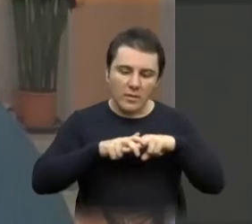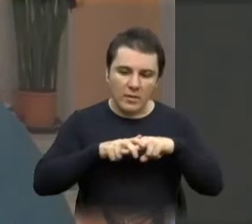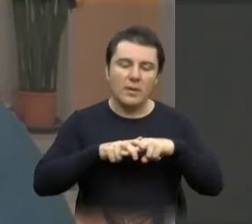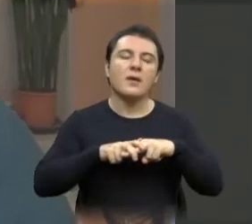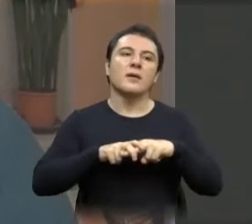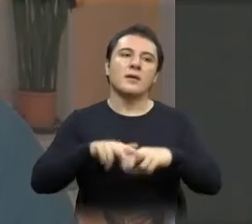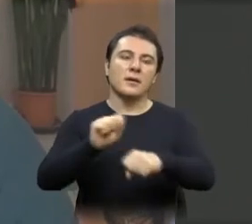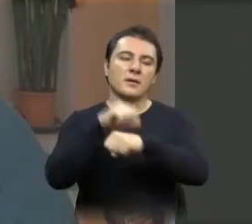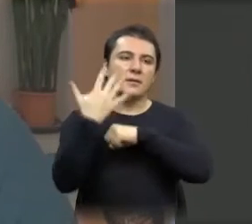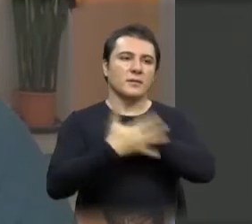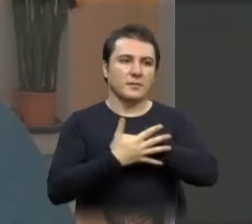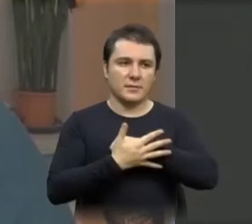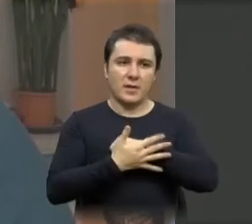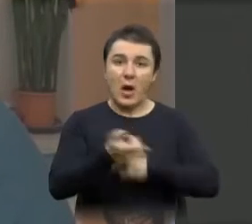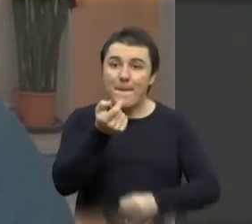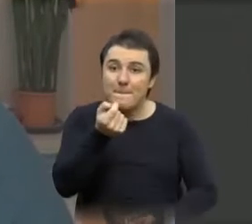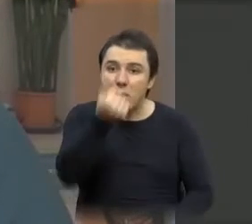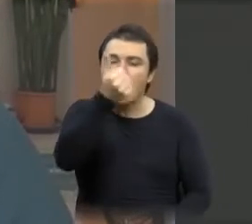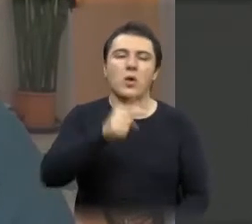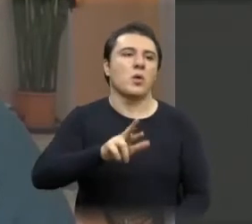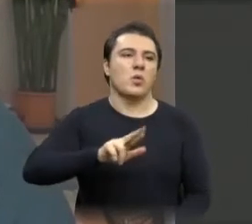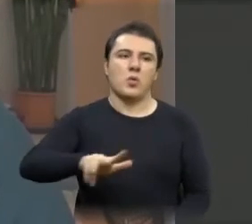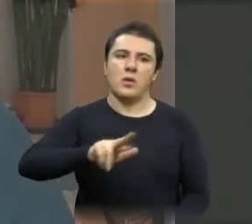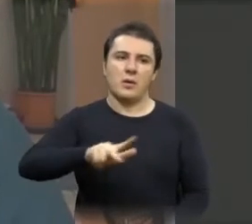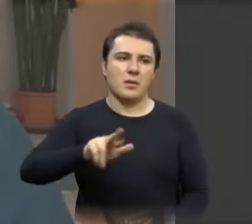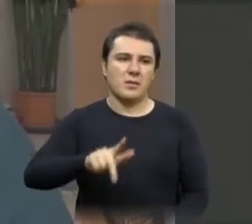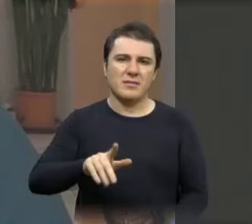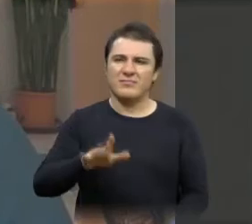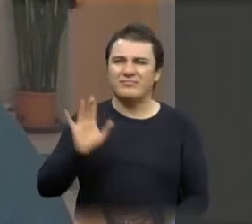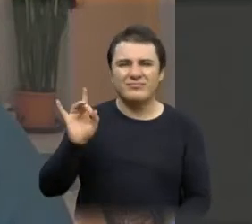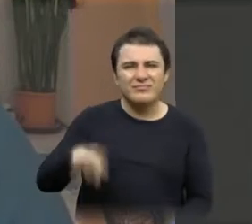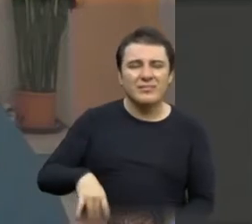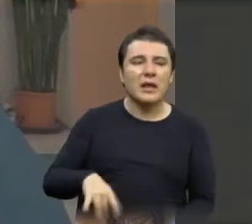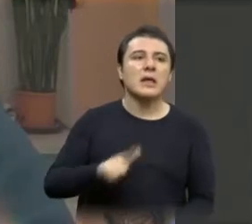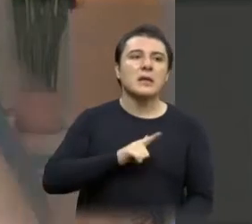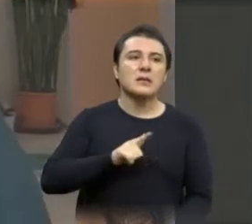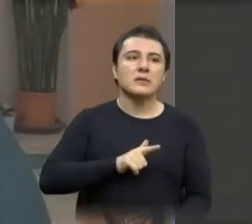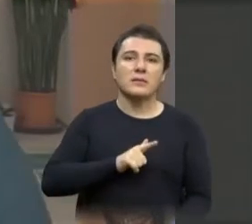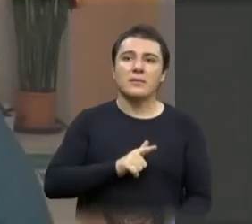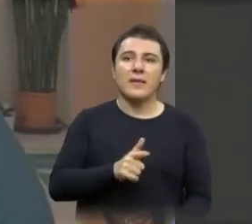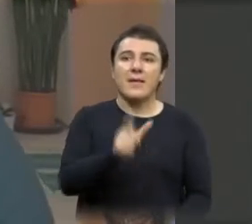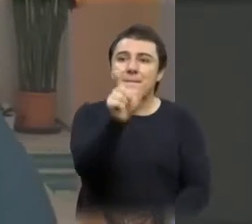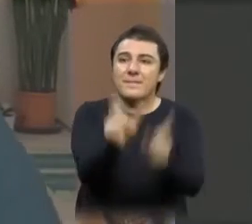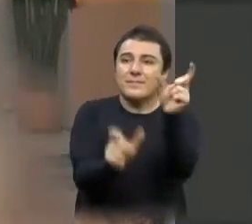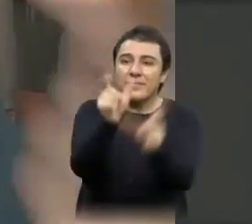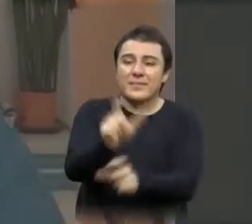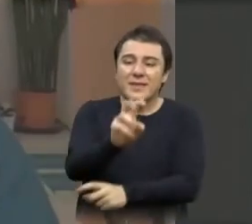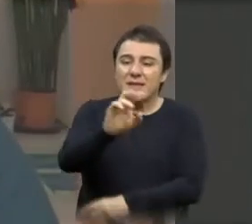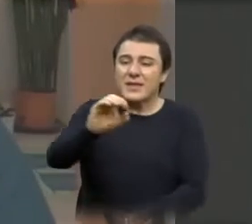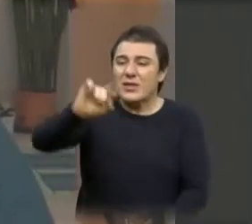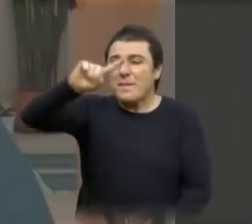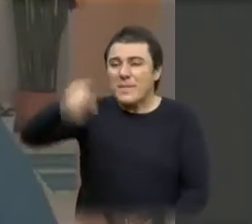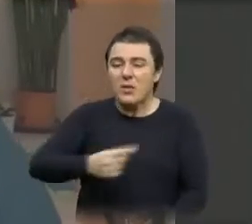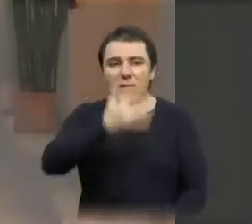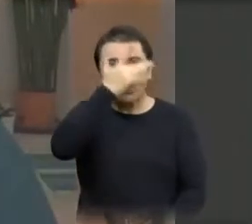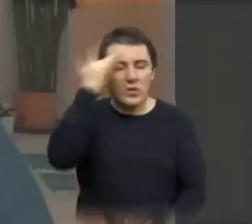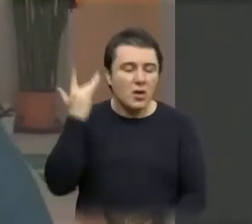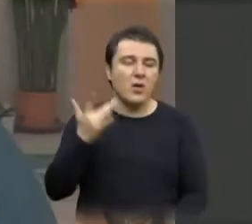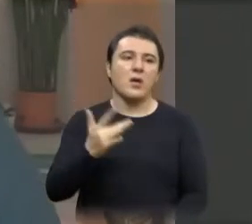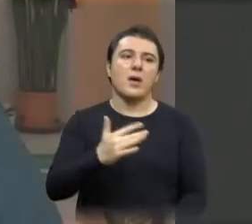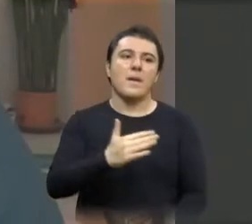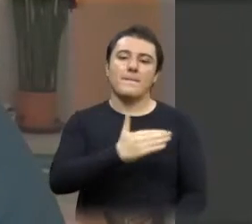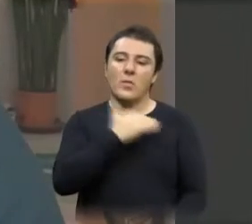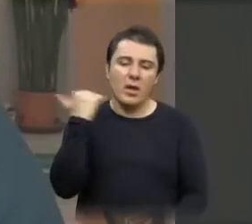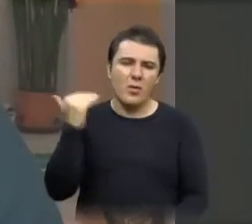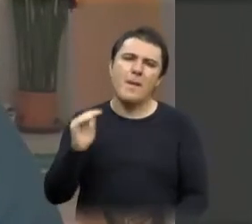Covid-19. Isso não é pouca coisa, isso não é básico. São 500.000 de vidas que nós temos, muito mais, né, que já passamos